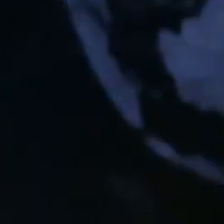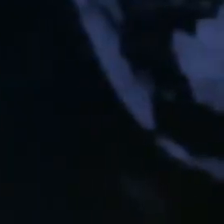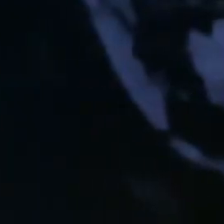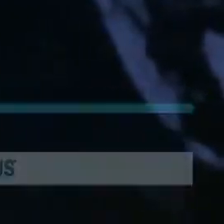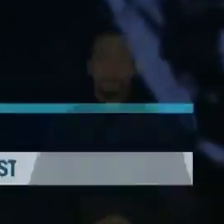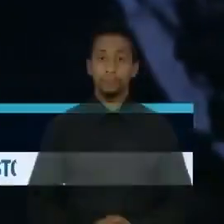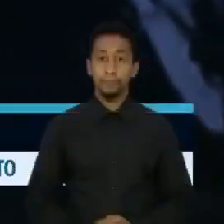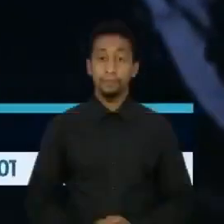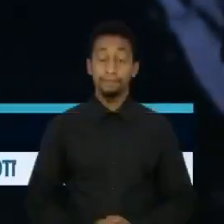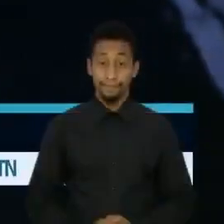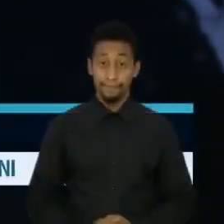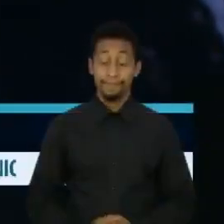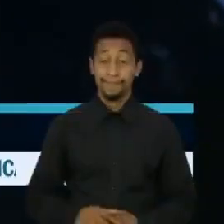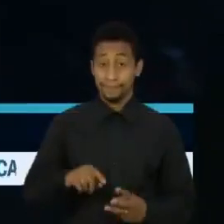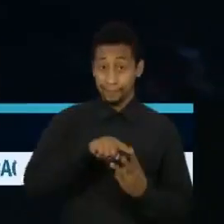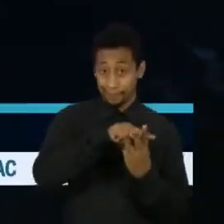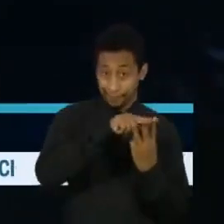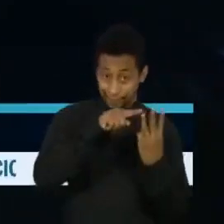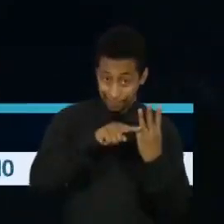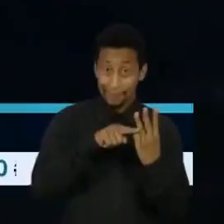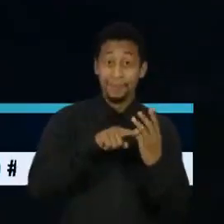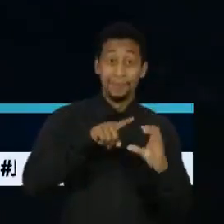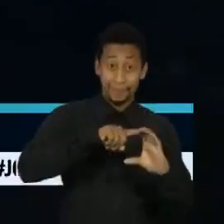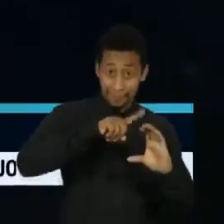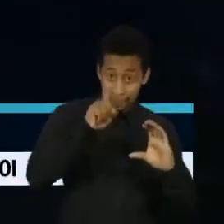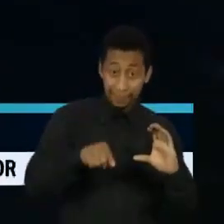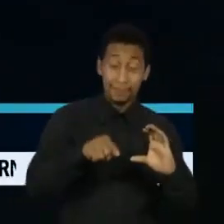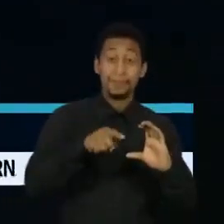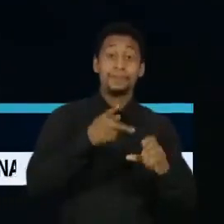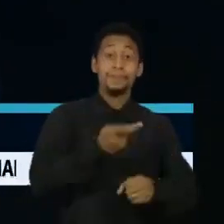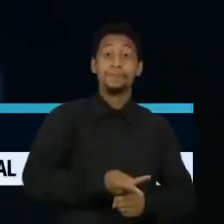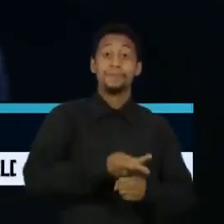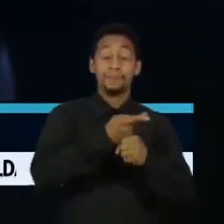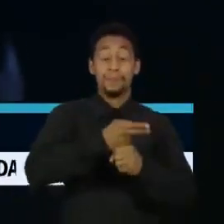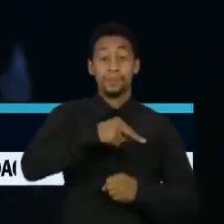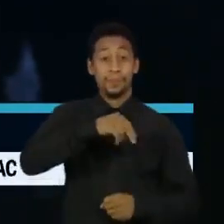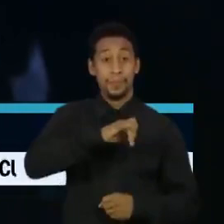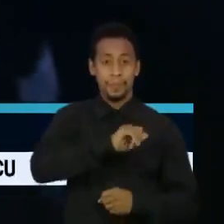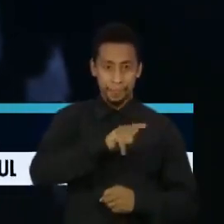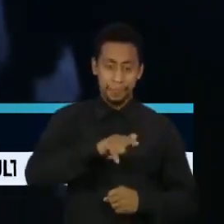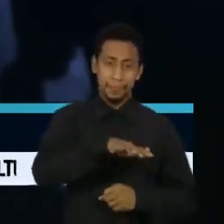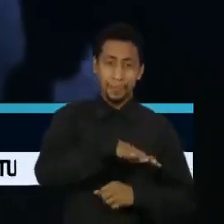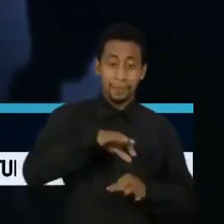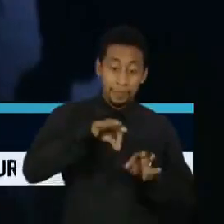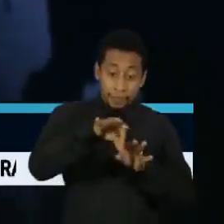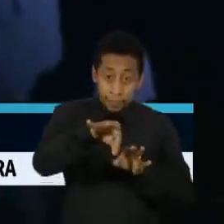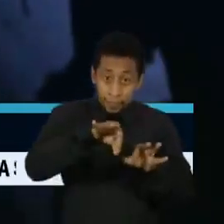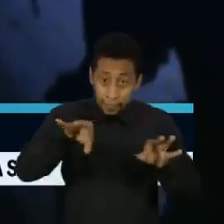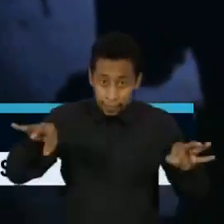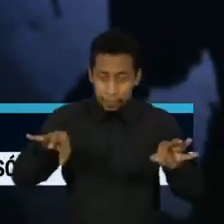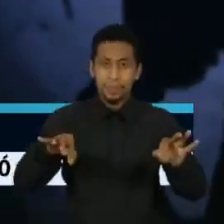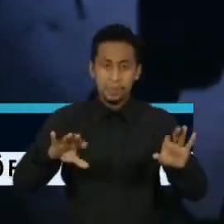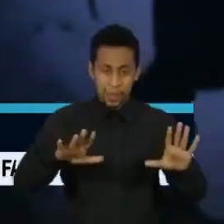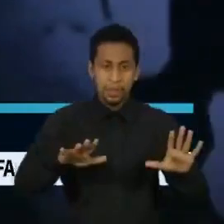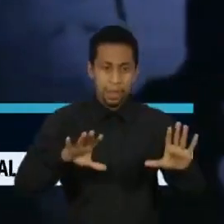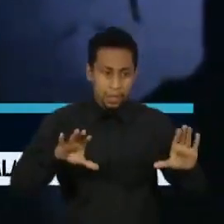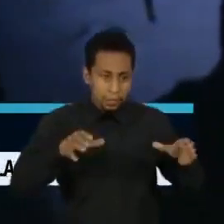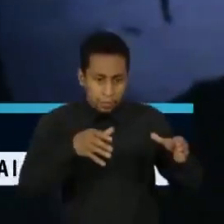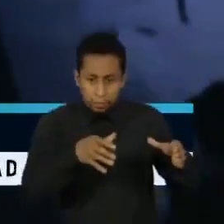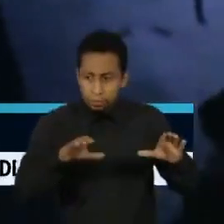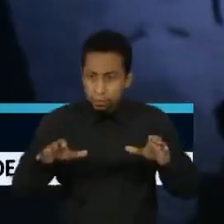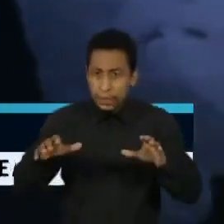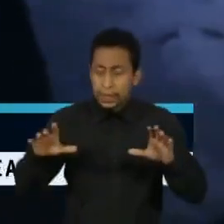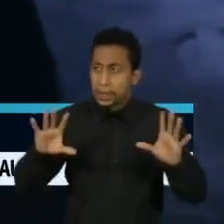é um perigo de cientistas levou o prêmio Nobel de Física por estudo de sistemas complexos e que podem ajudar a entender